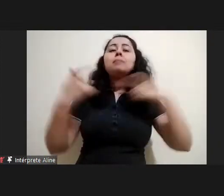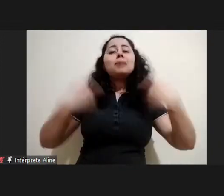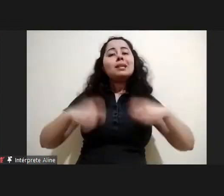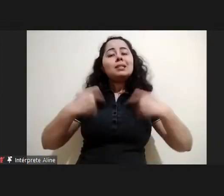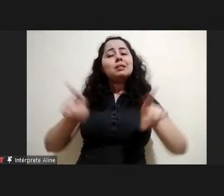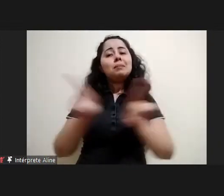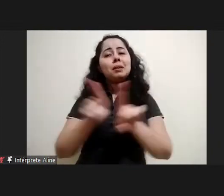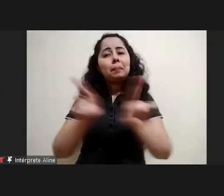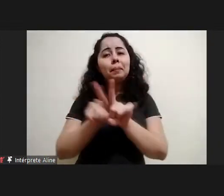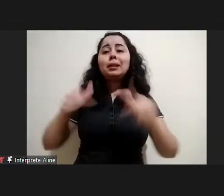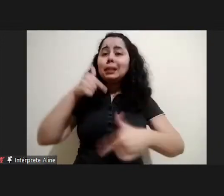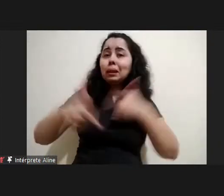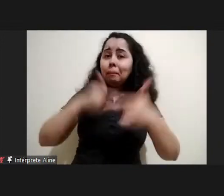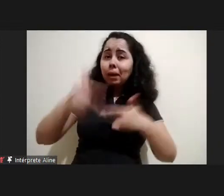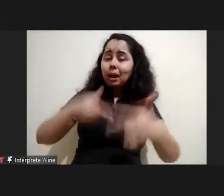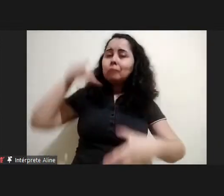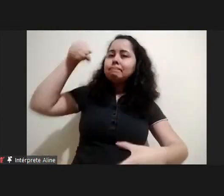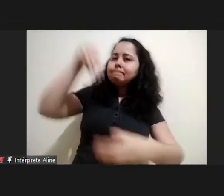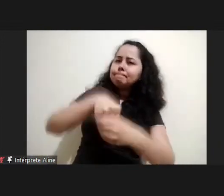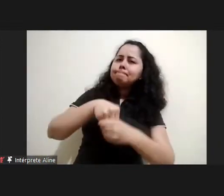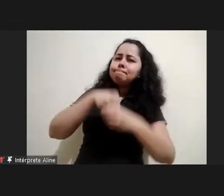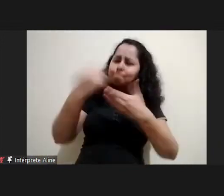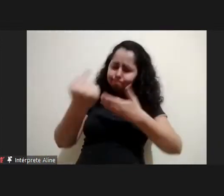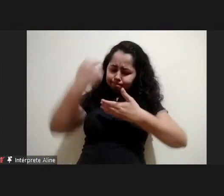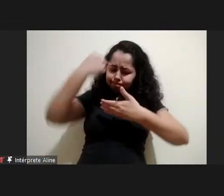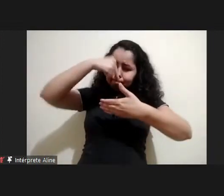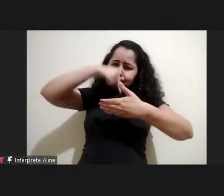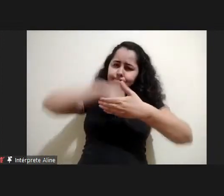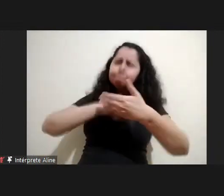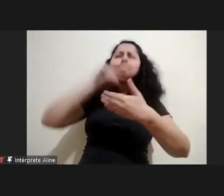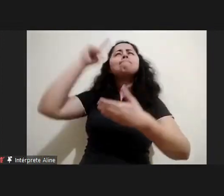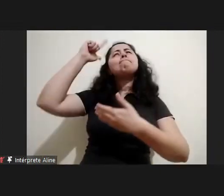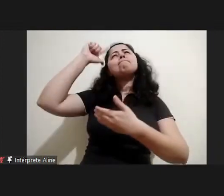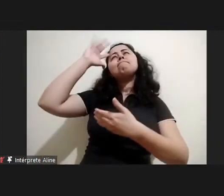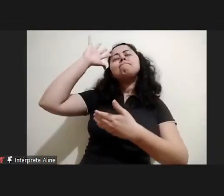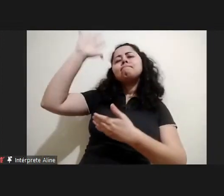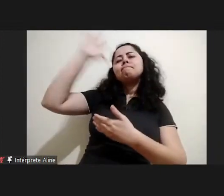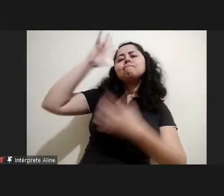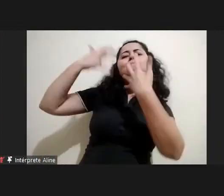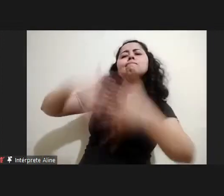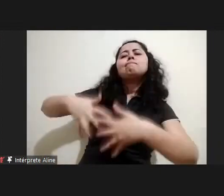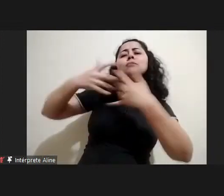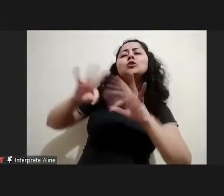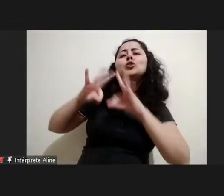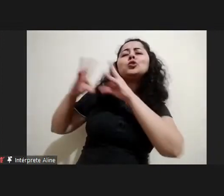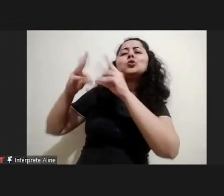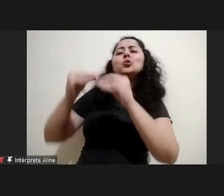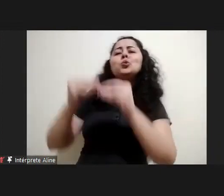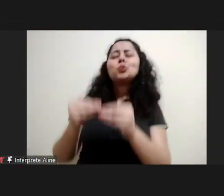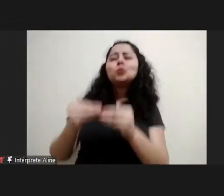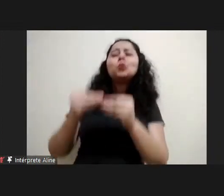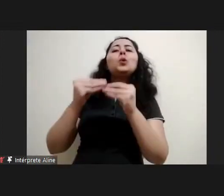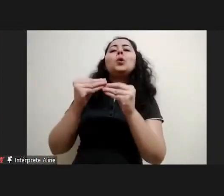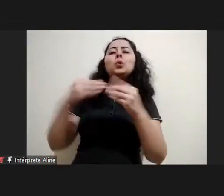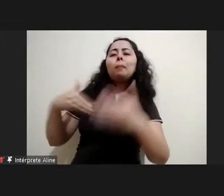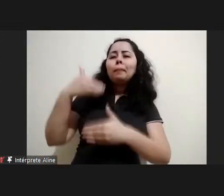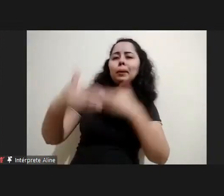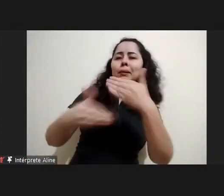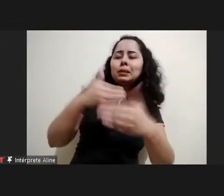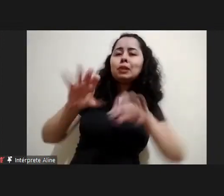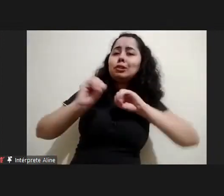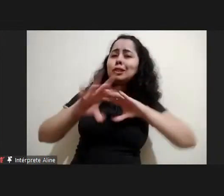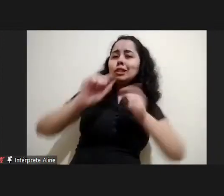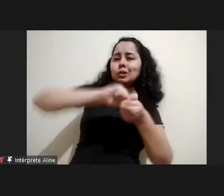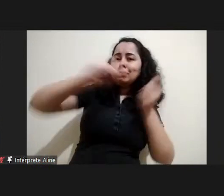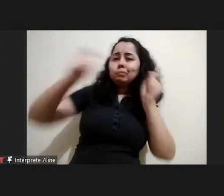internamente, repensando todo o nosso processo de ensino, adaptando o nosso processo de formação a